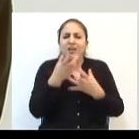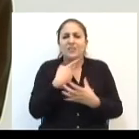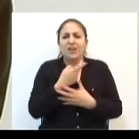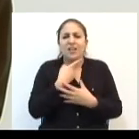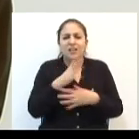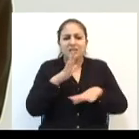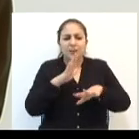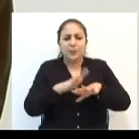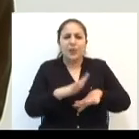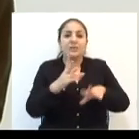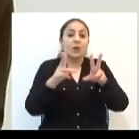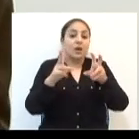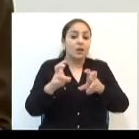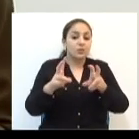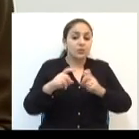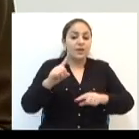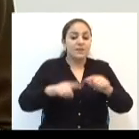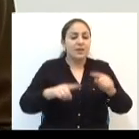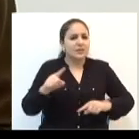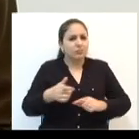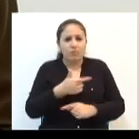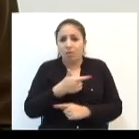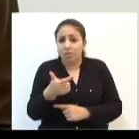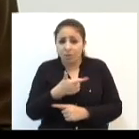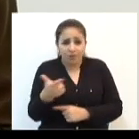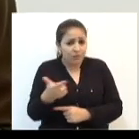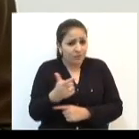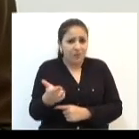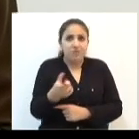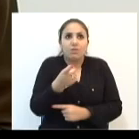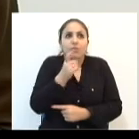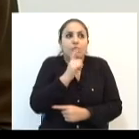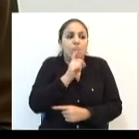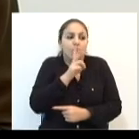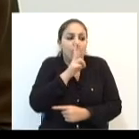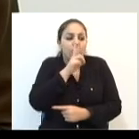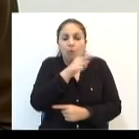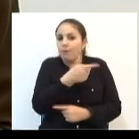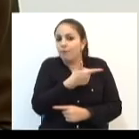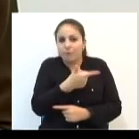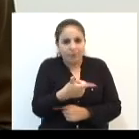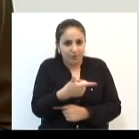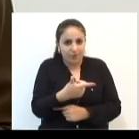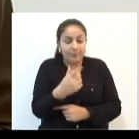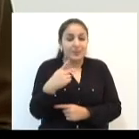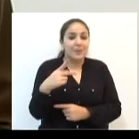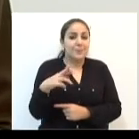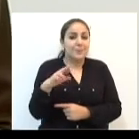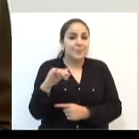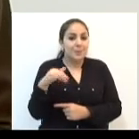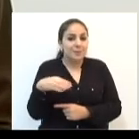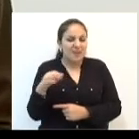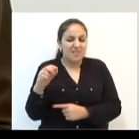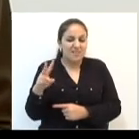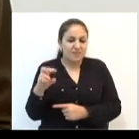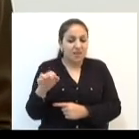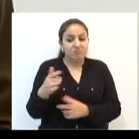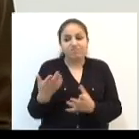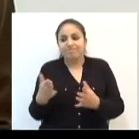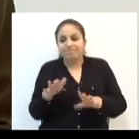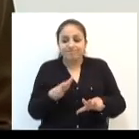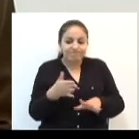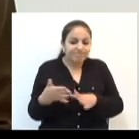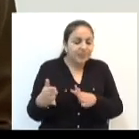falasse exatamente sobre isso, que a gente não teve tanto frio assim no inverno, a primavera também está